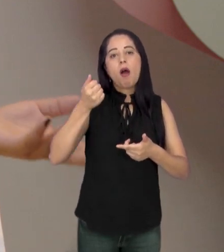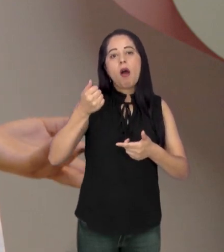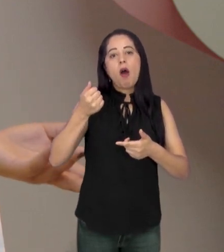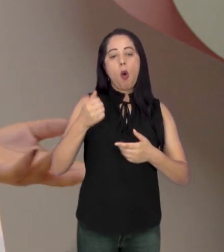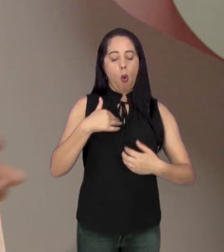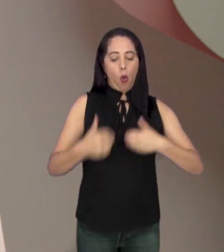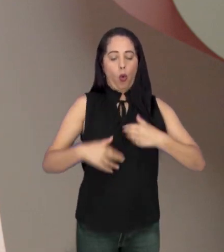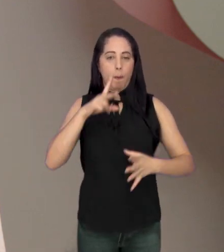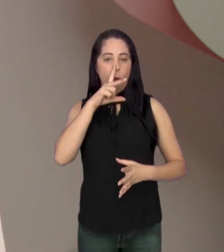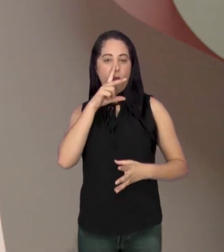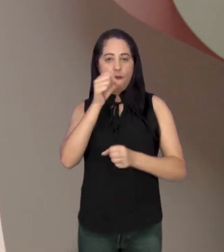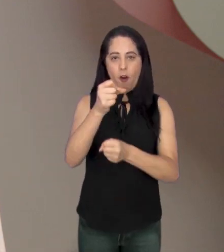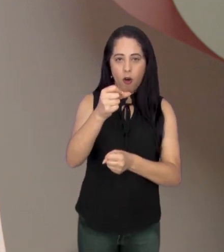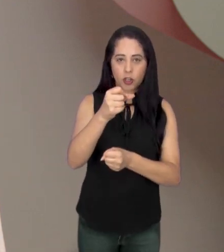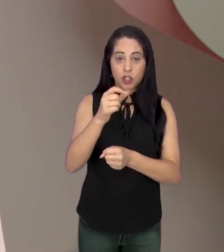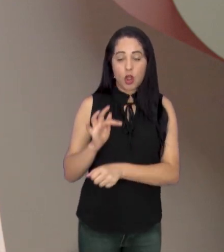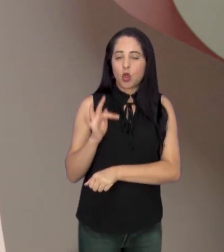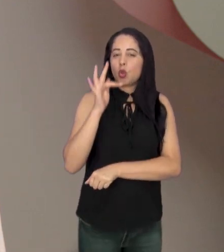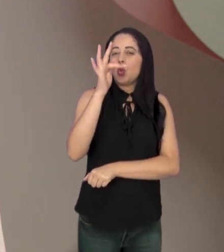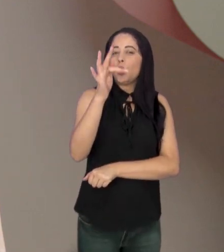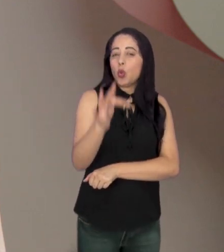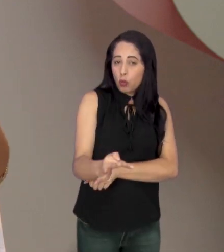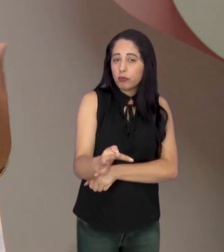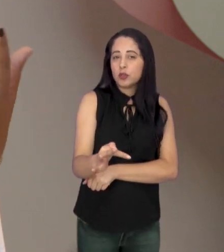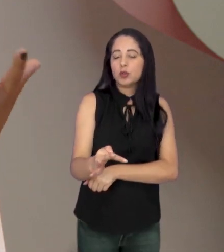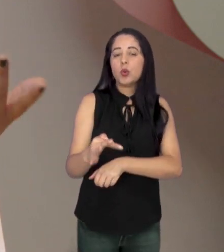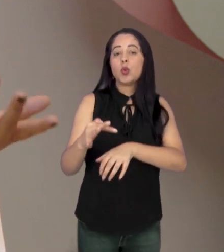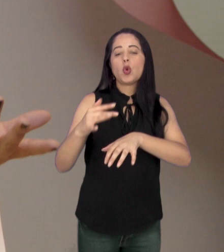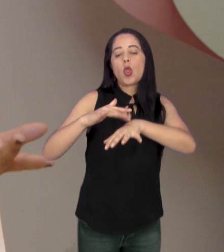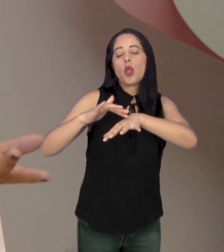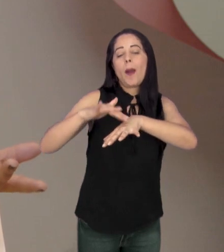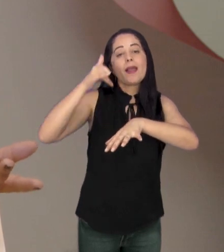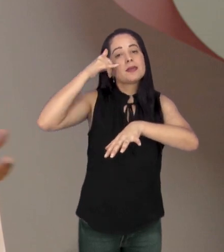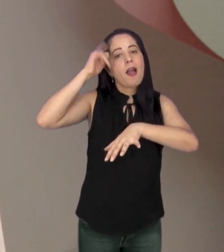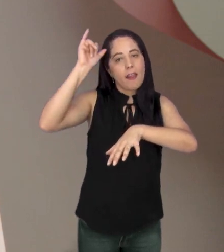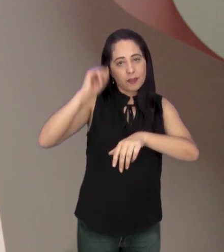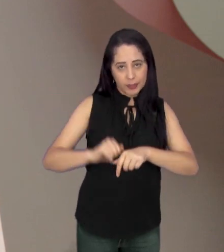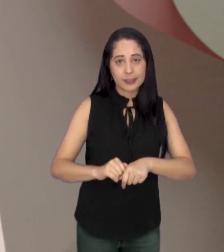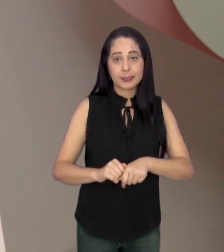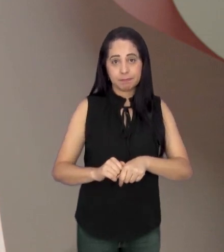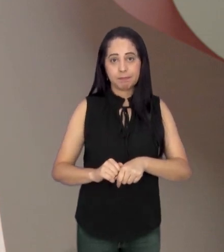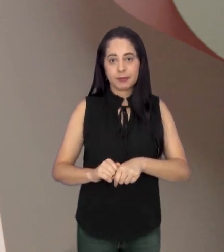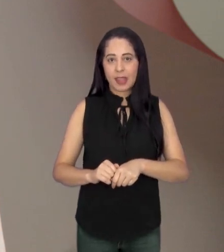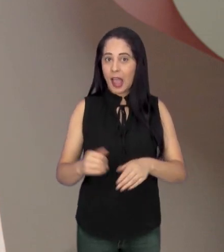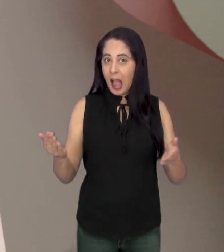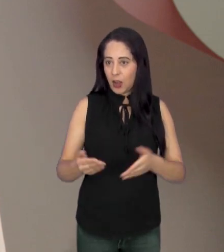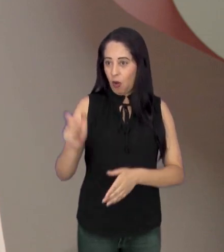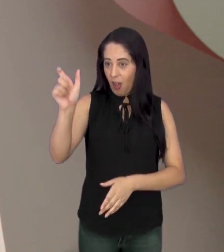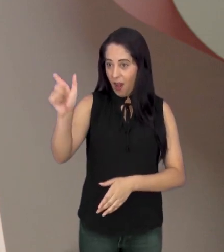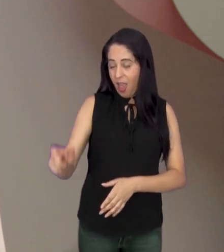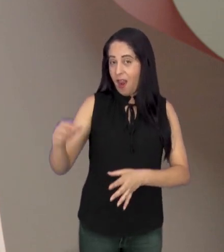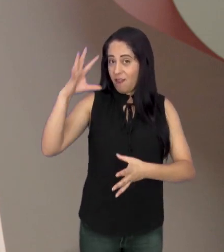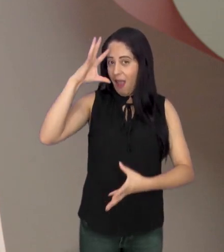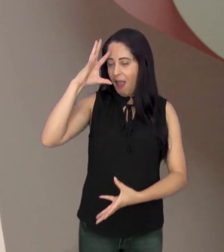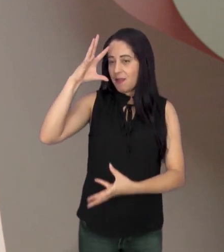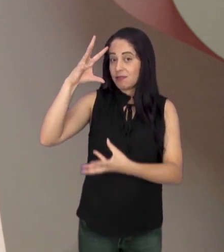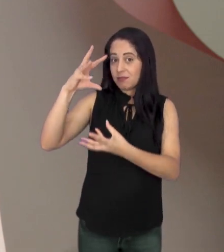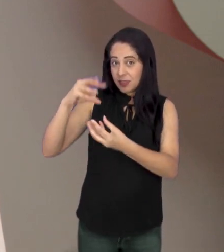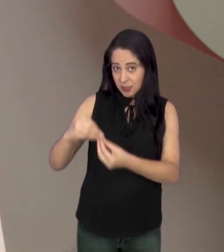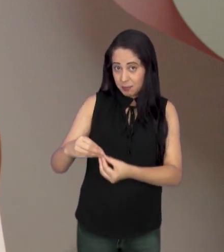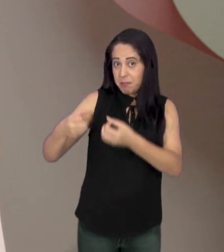fortalecido o corpo, melhor o potencial de resistência às enfermidades. E para esclarecer todas as